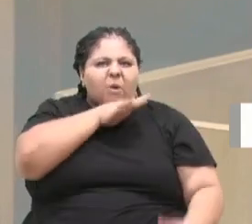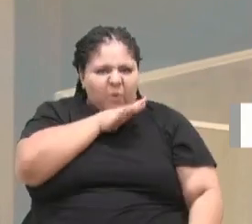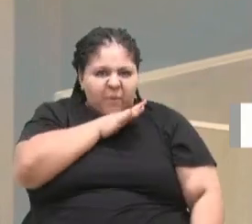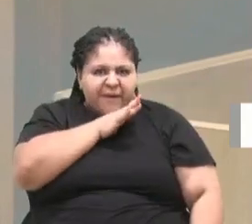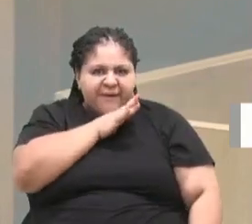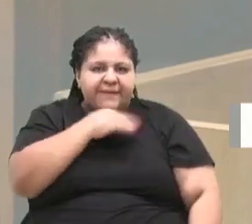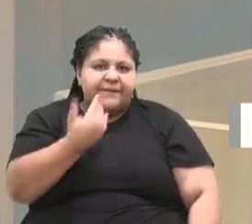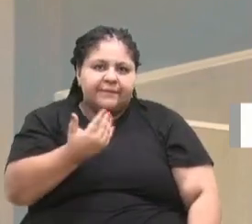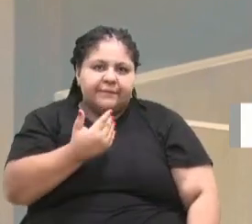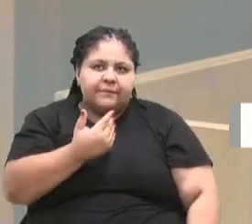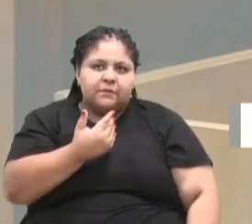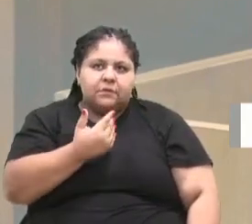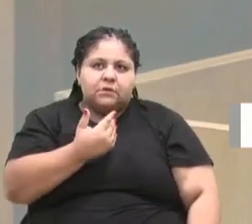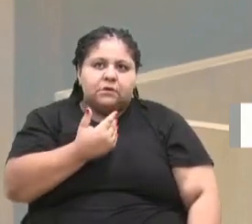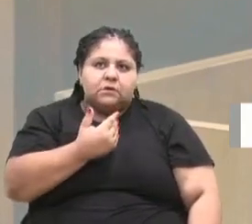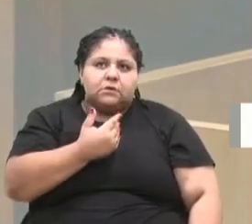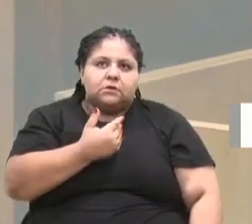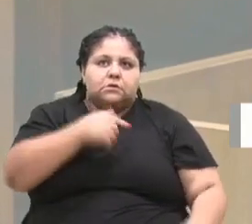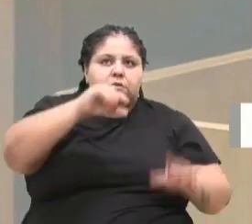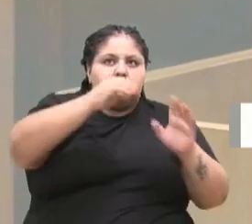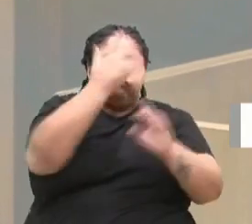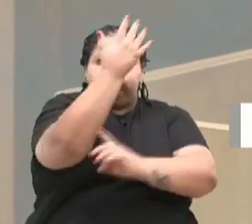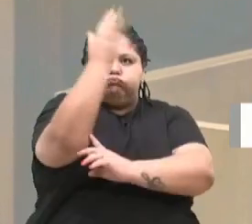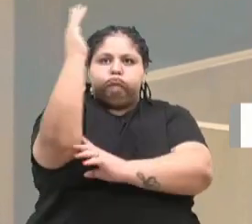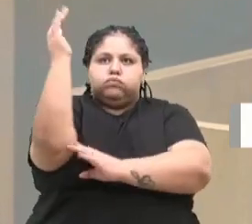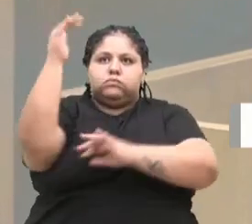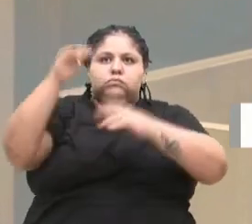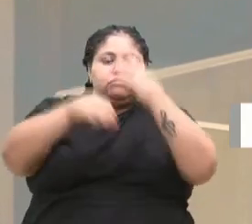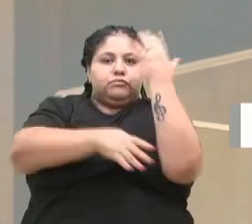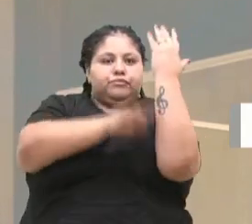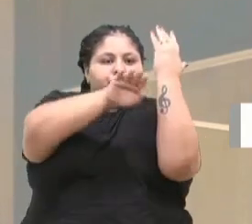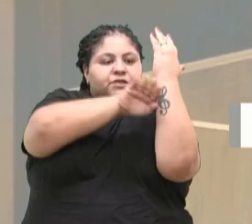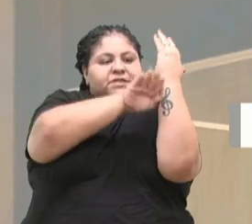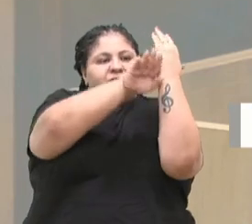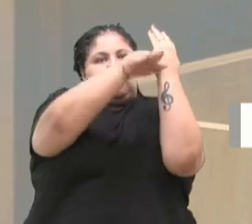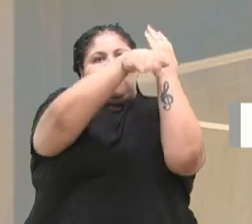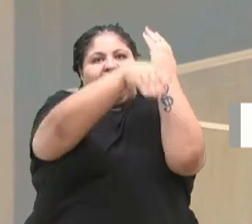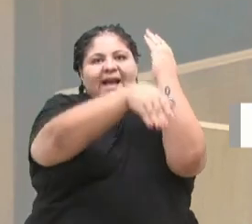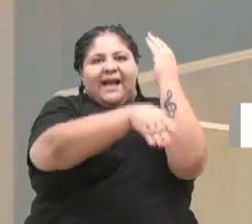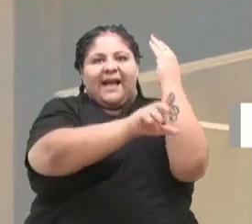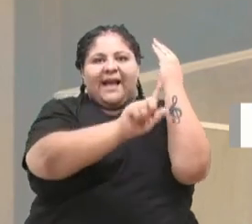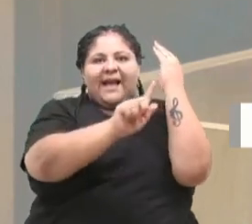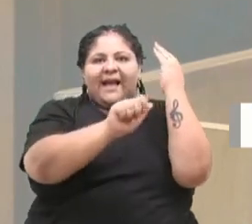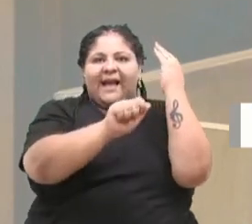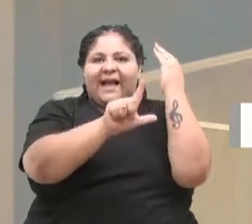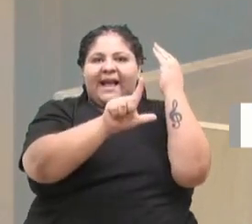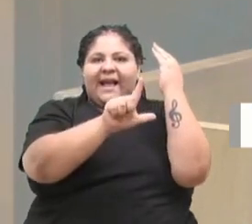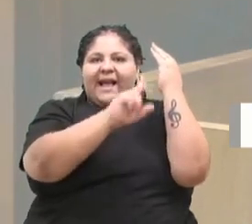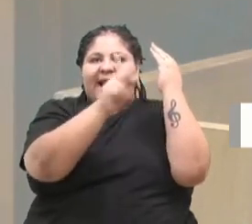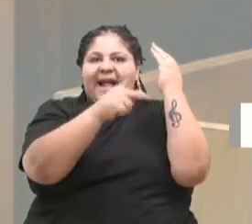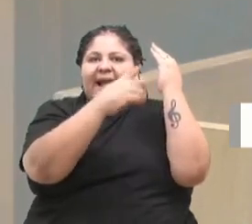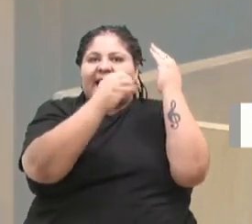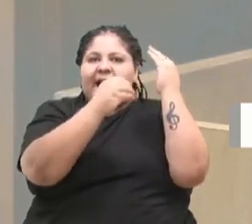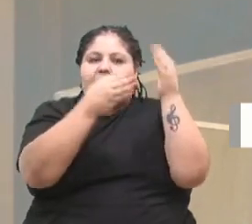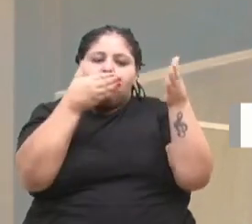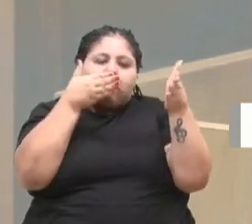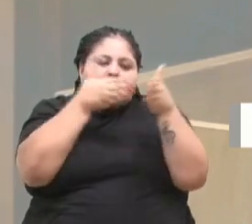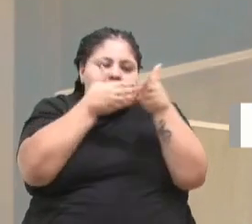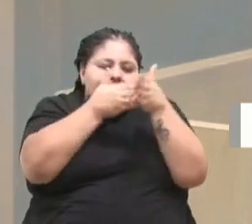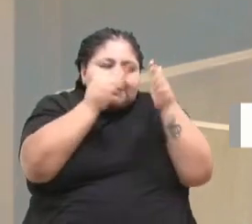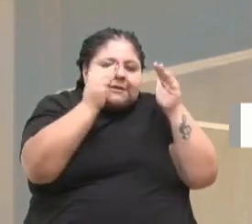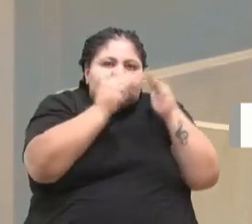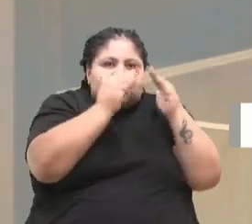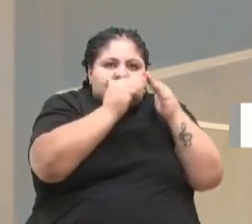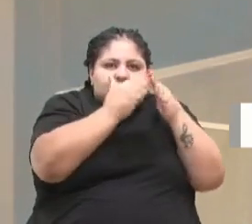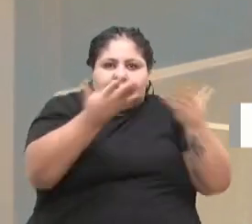Se o galho está encostando, vereador Rafael, já no beiral da casa, não vamos deixar o vento vir. Depois que vem o vento, não adianta botar